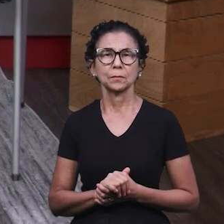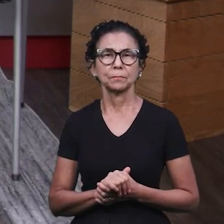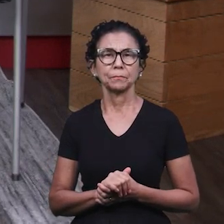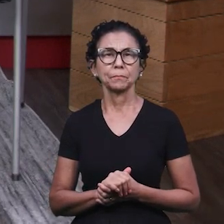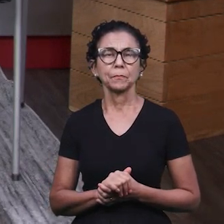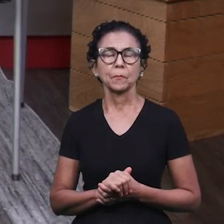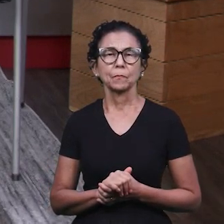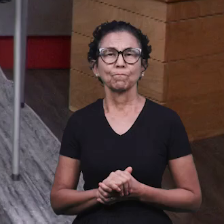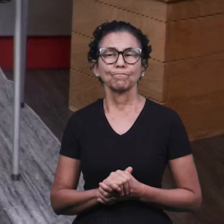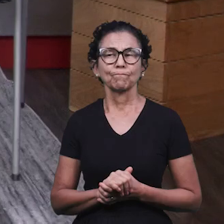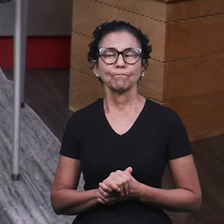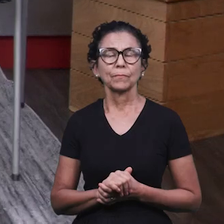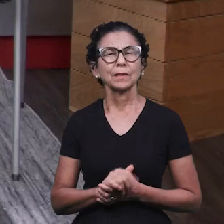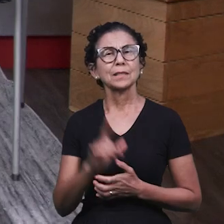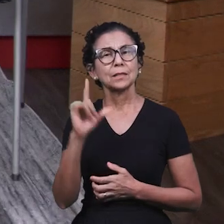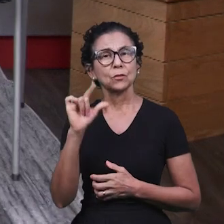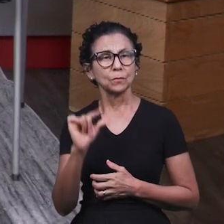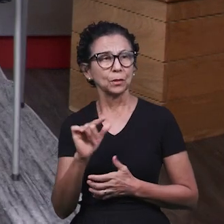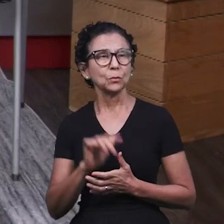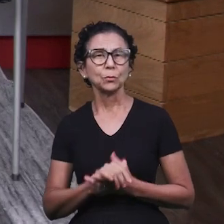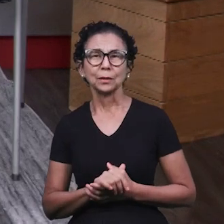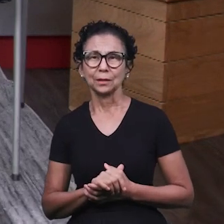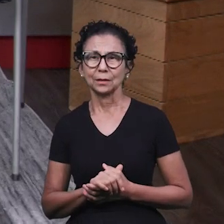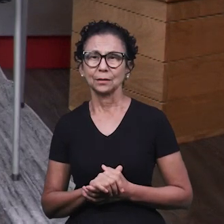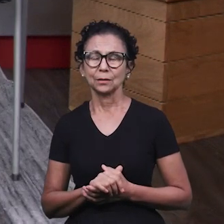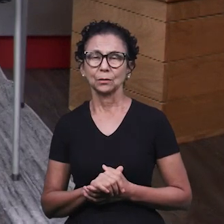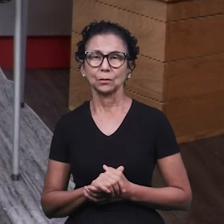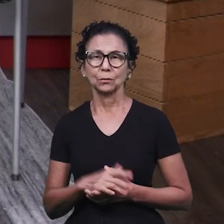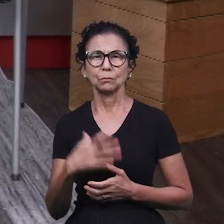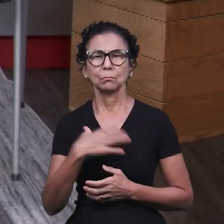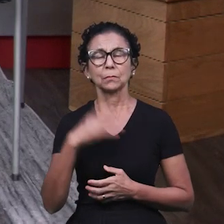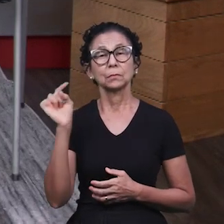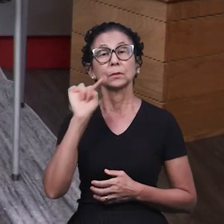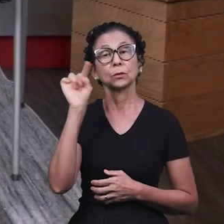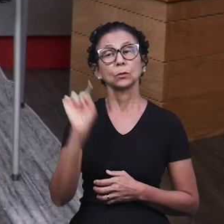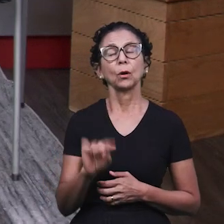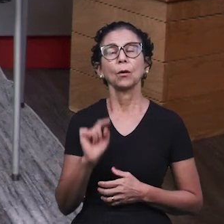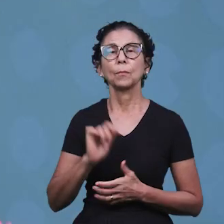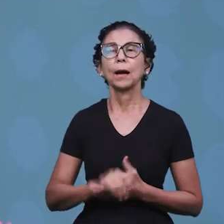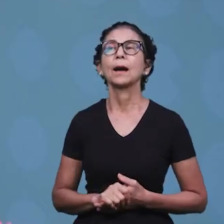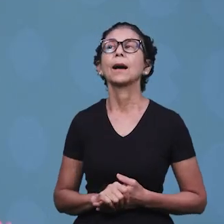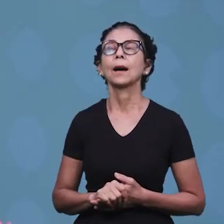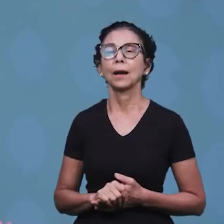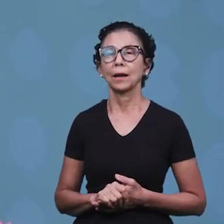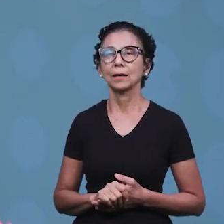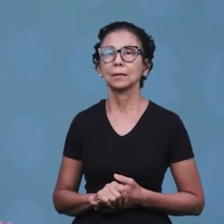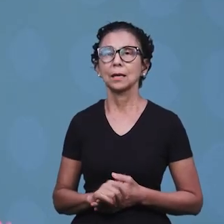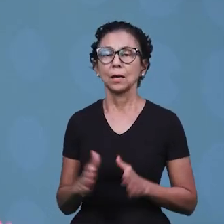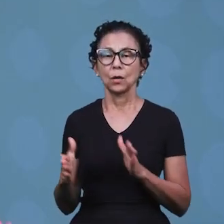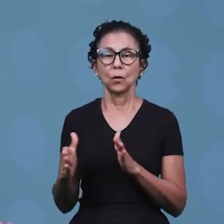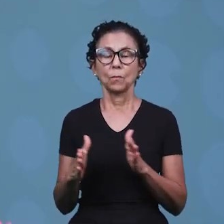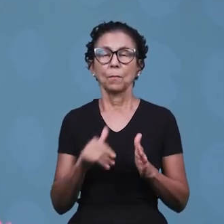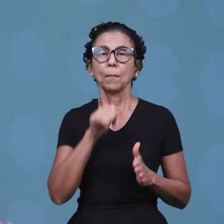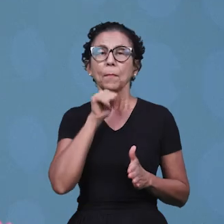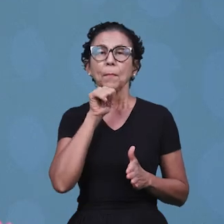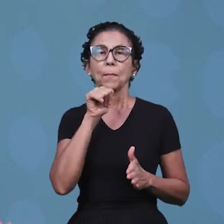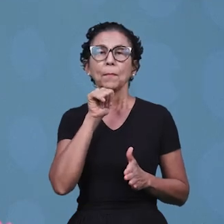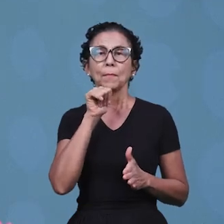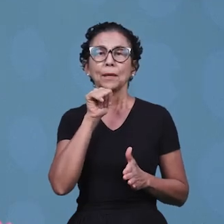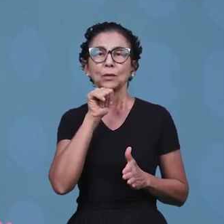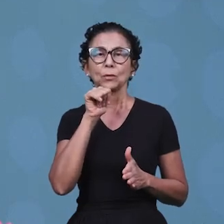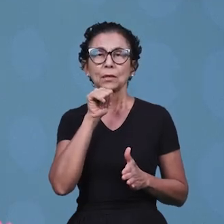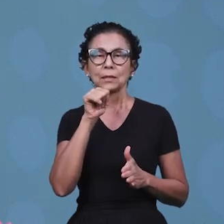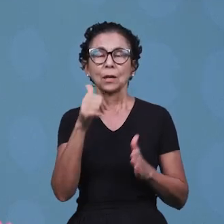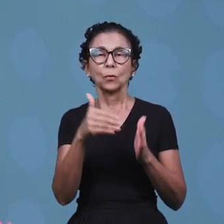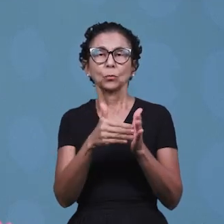sim, que é na pós-menopausa, né? A menopausa, ela é o marco, né, da última menstruação